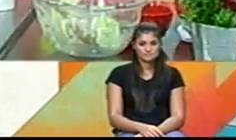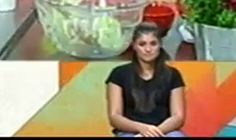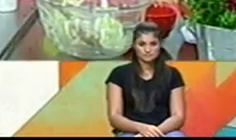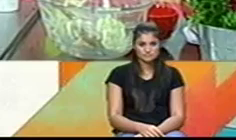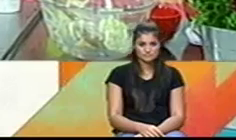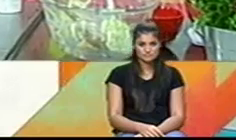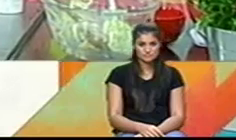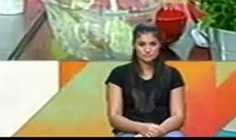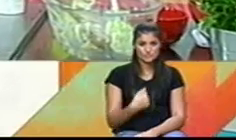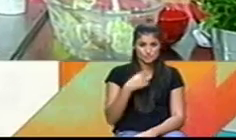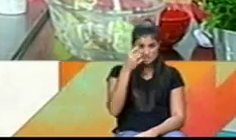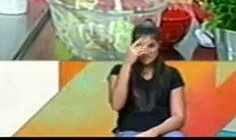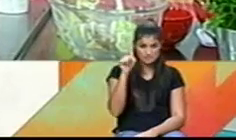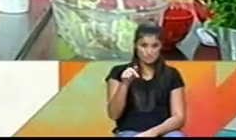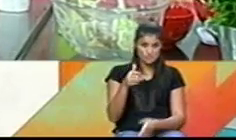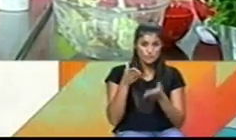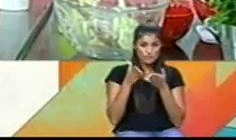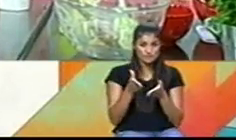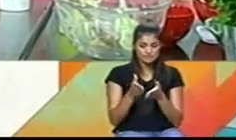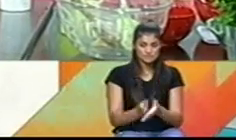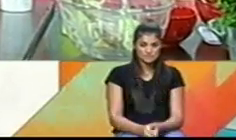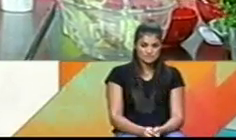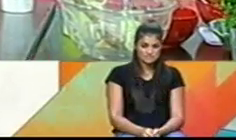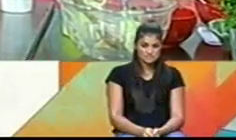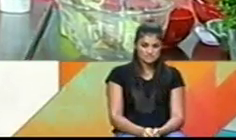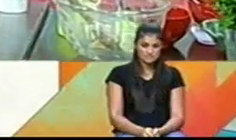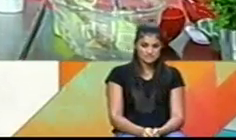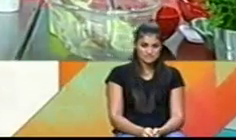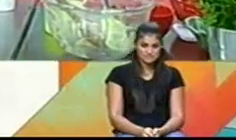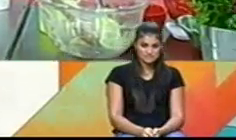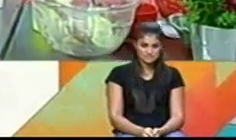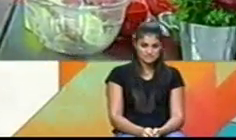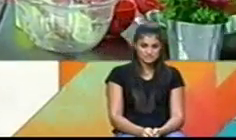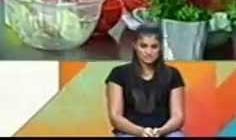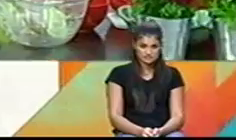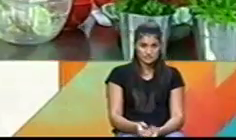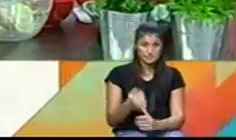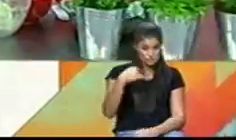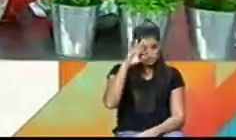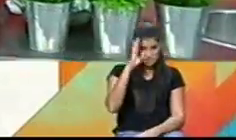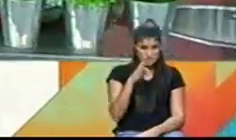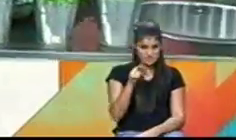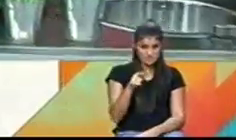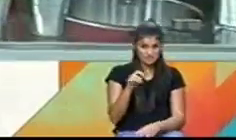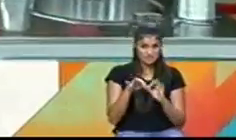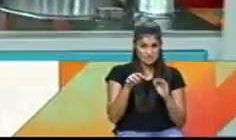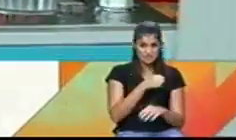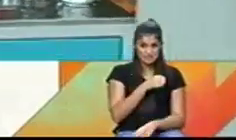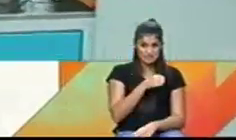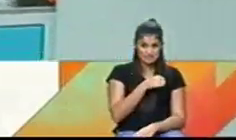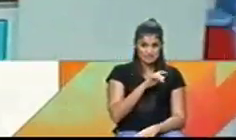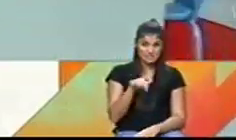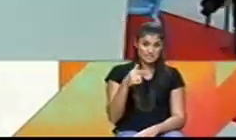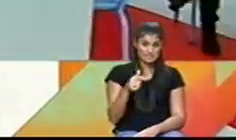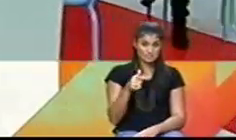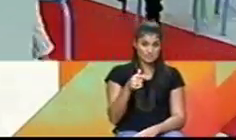Convém utilizar. Esqueci-me que eu tirei do forno. É que temos aqui umas pegas, se precisar. Pois é, olha, eu sei. É como em casa, temos pronto. Pegas e acabamos